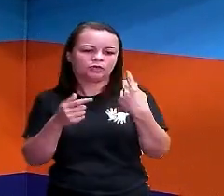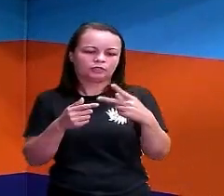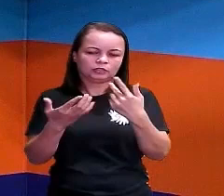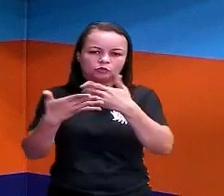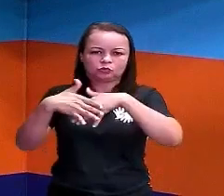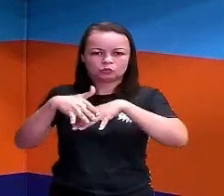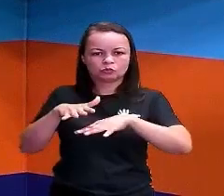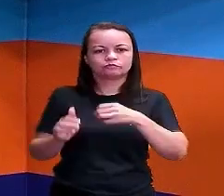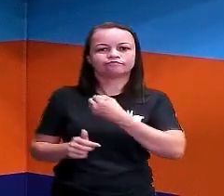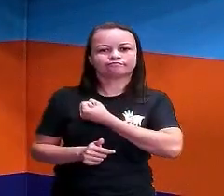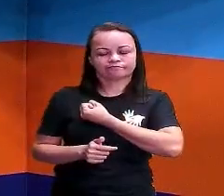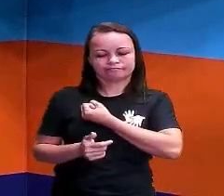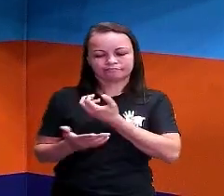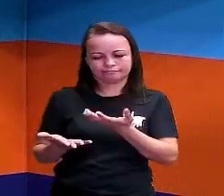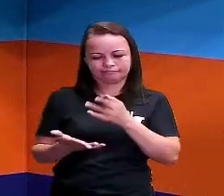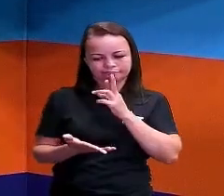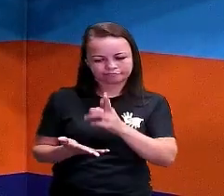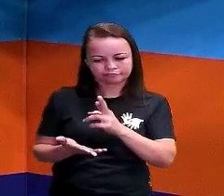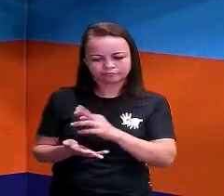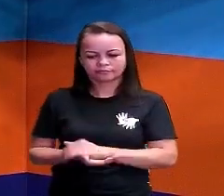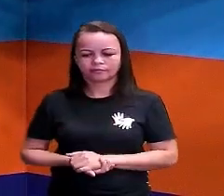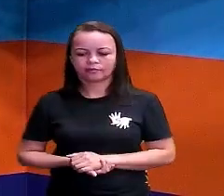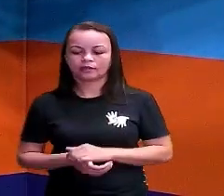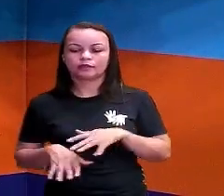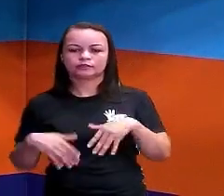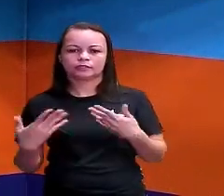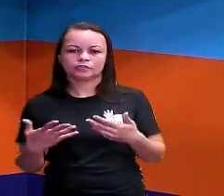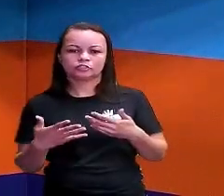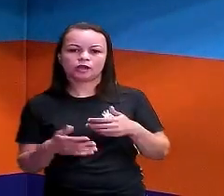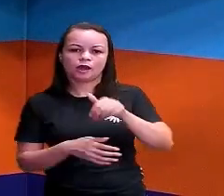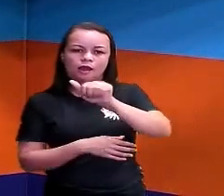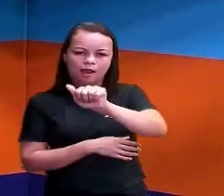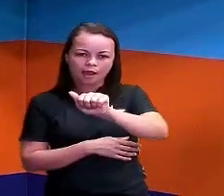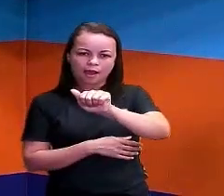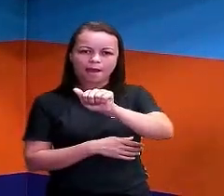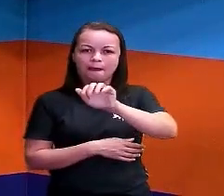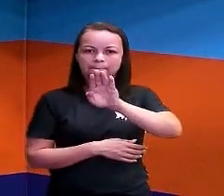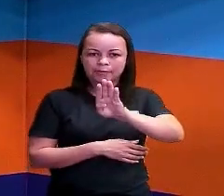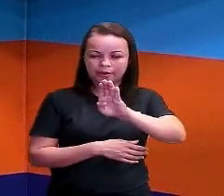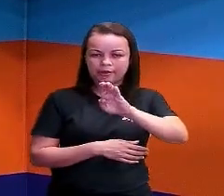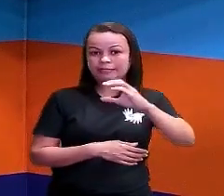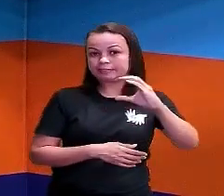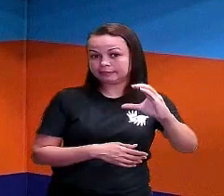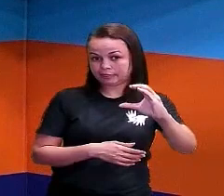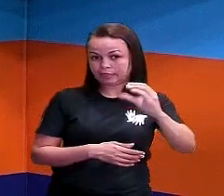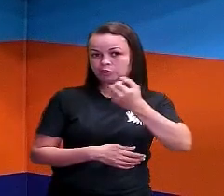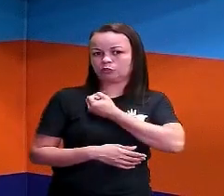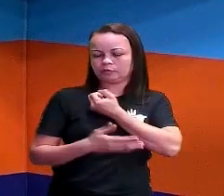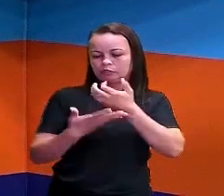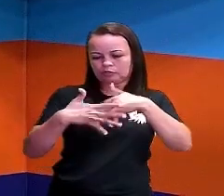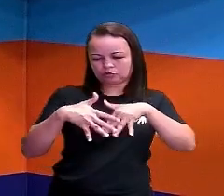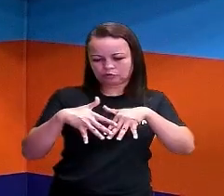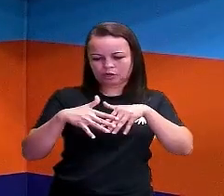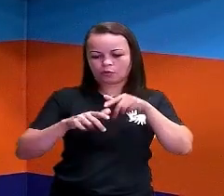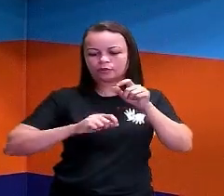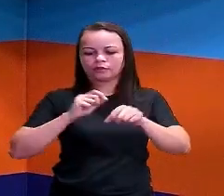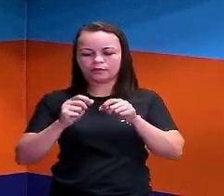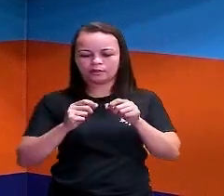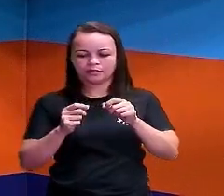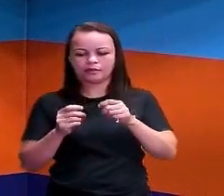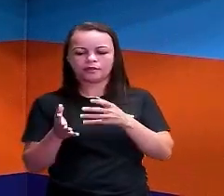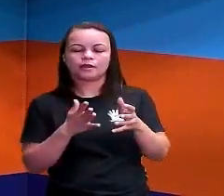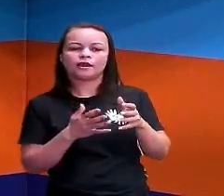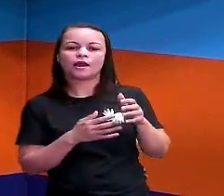como resposta. Então isto é, seja A, B e C números naturais, tal que